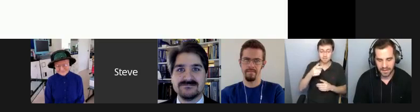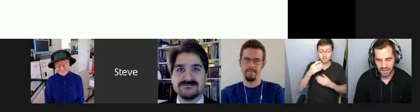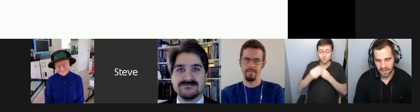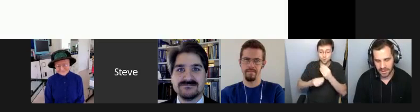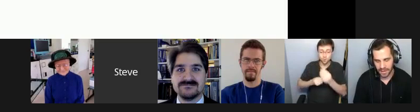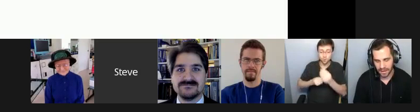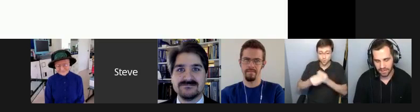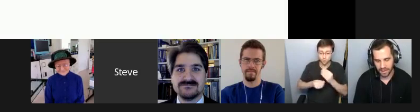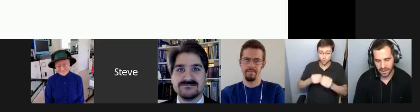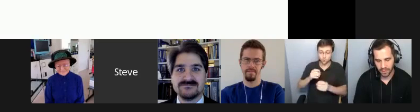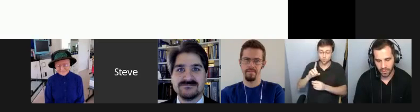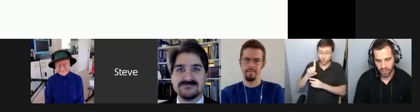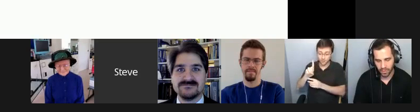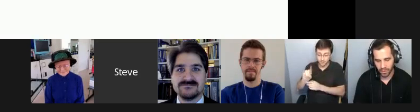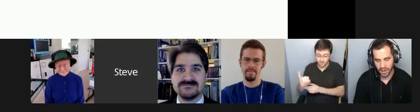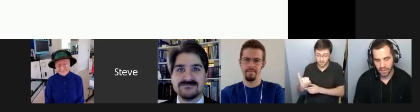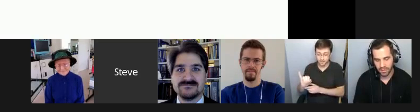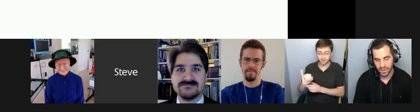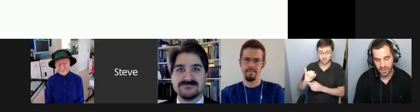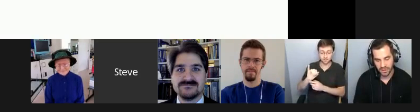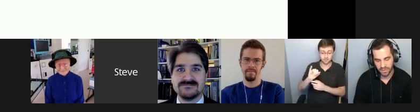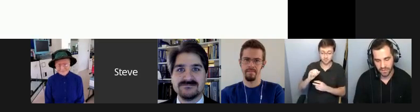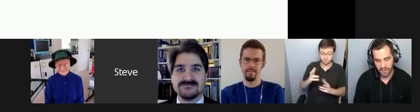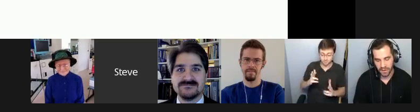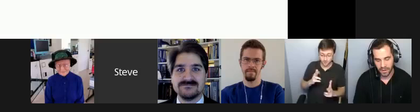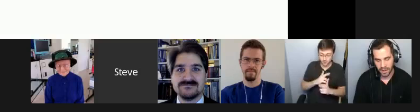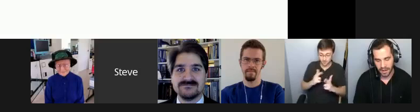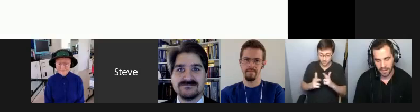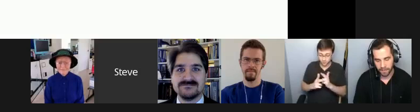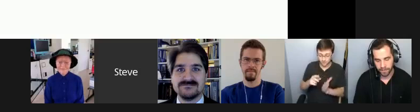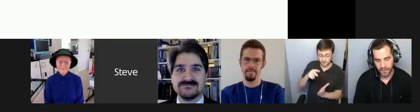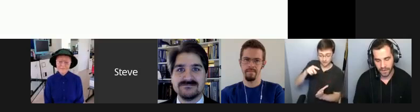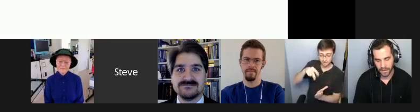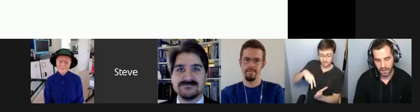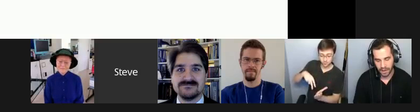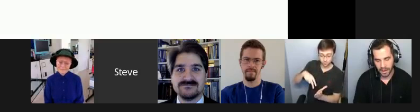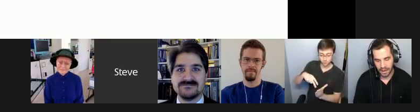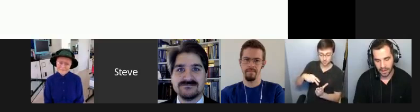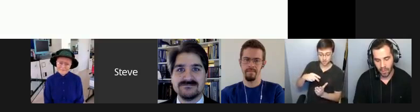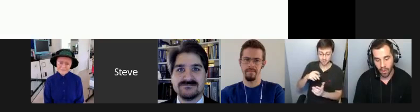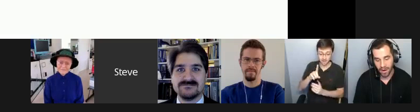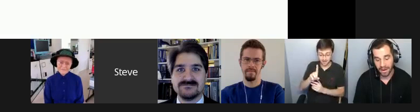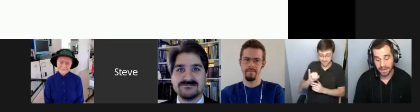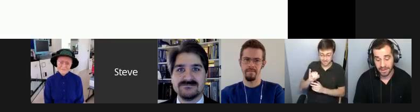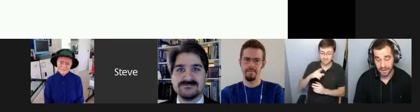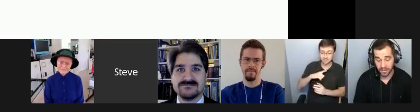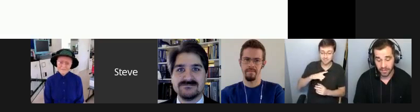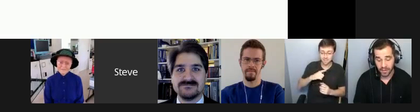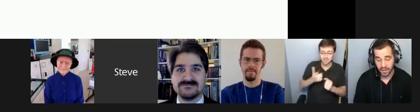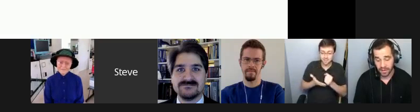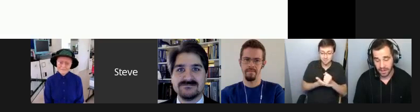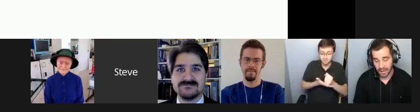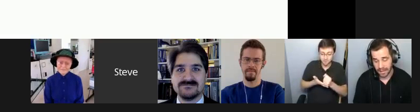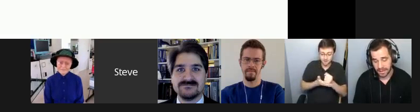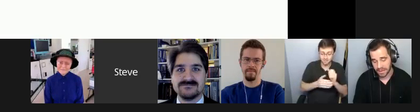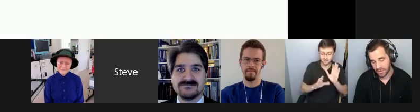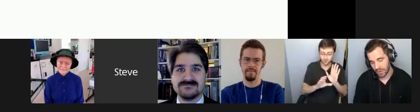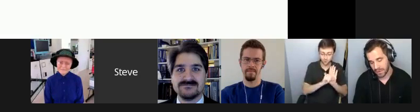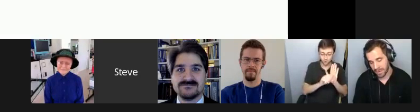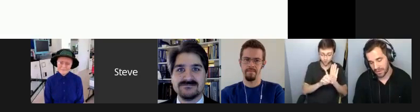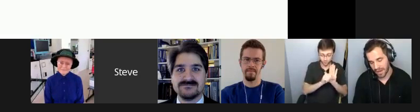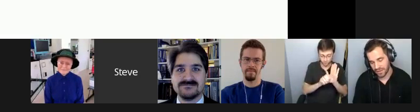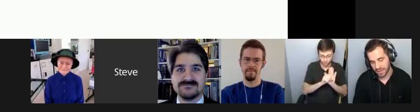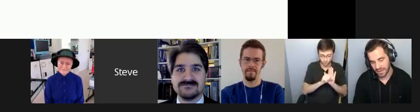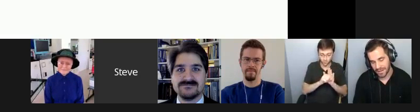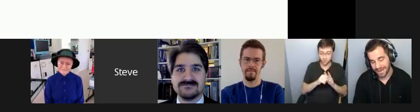a minha pesquisa ela vem com esse objetivo, né? Qual a relação das